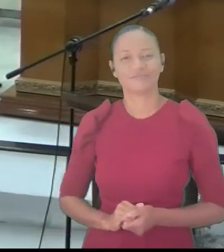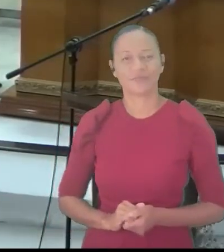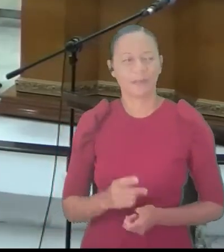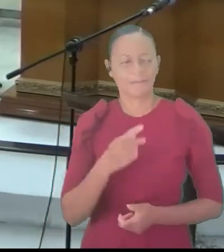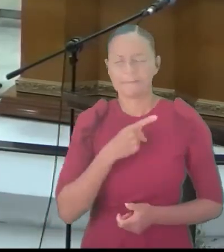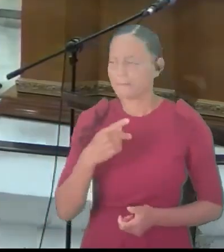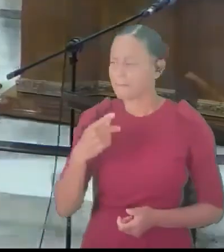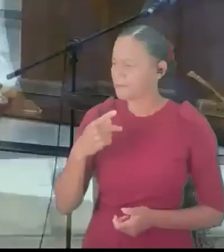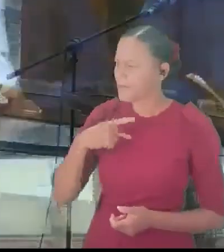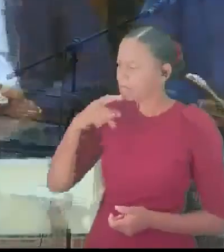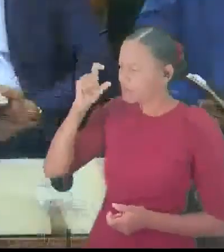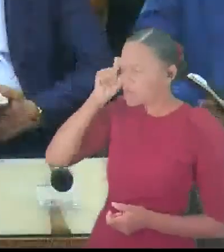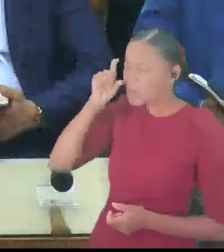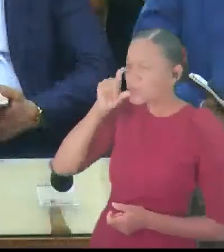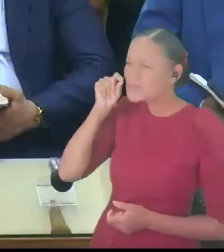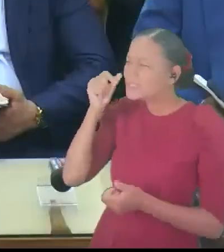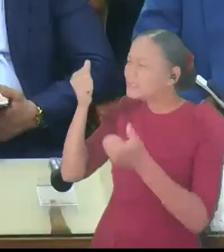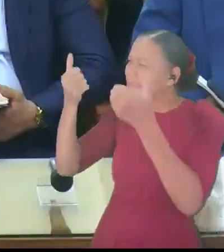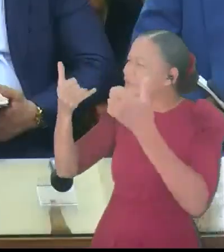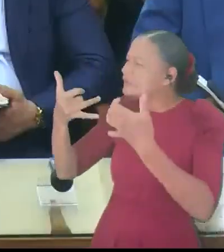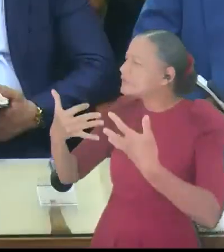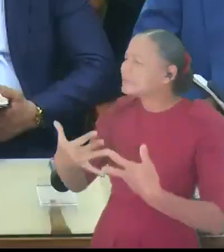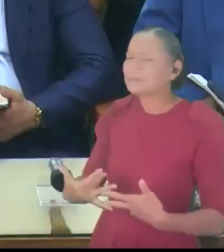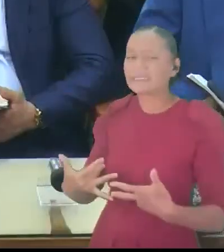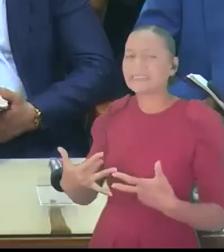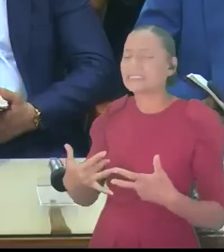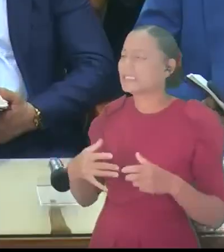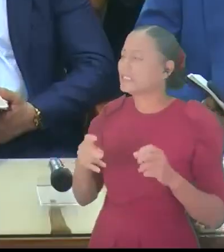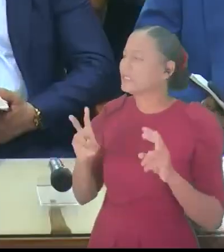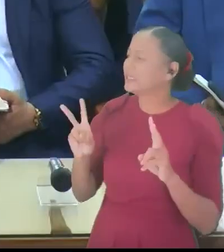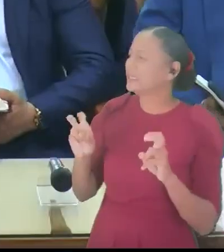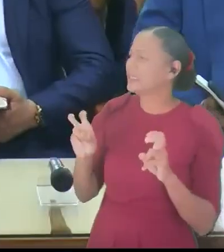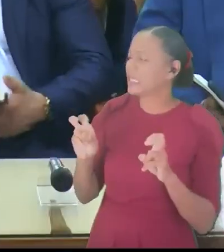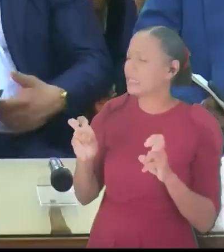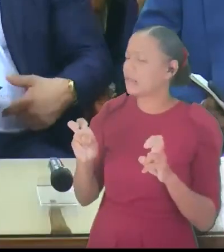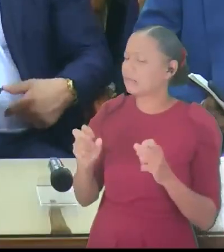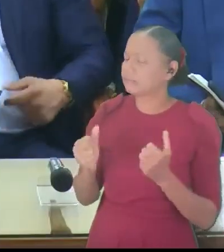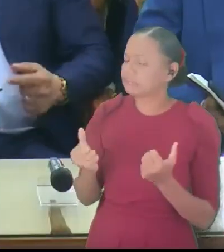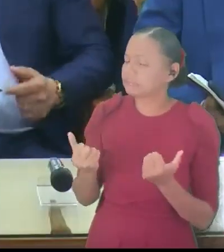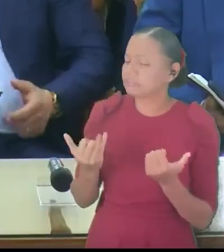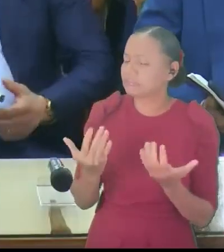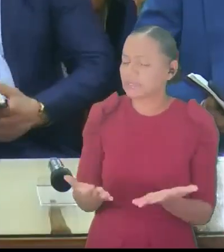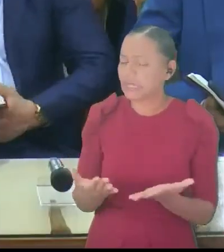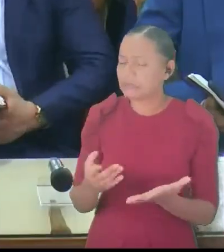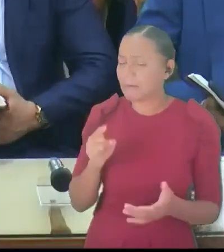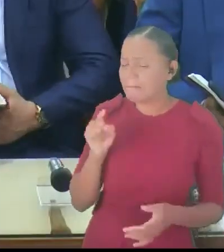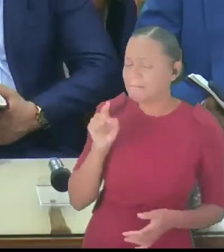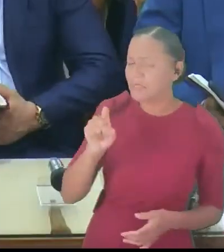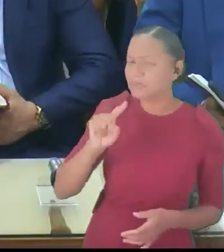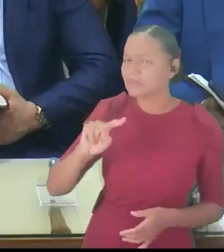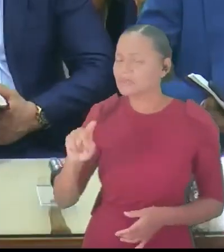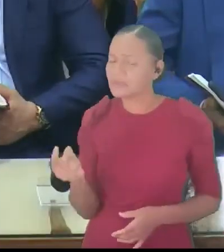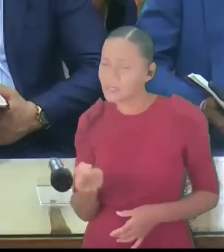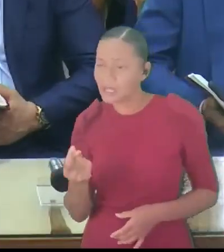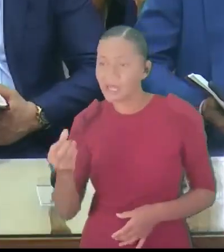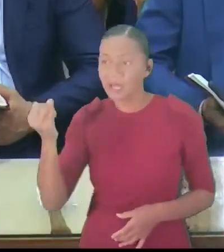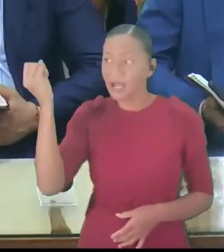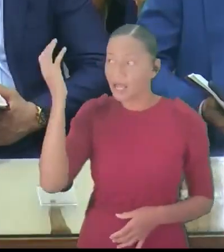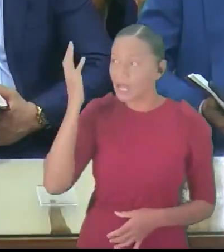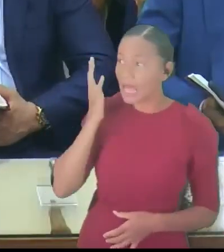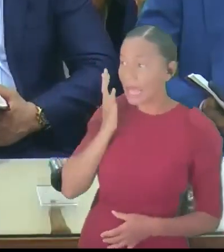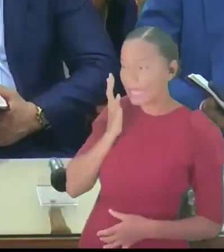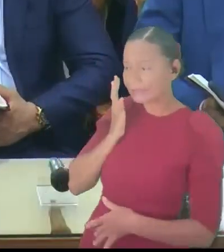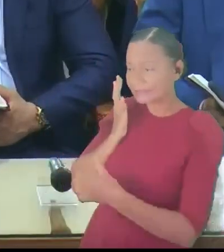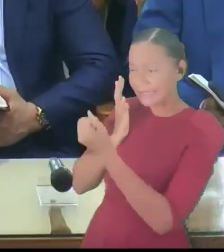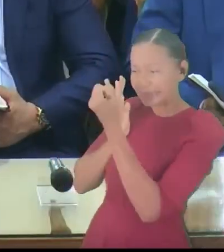Pastor Oswaldo, me explique este versículo. A lei foi dada por Moisés, ponto e vírgula. A graça e a